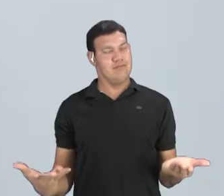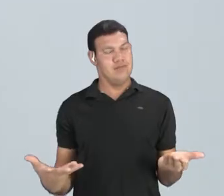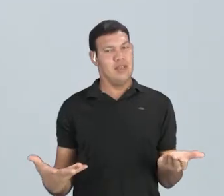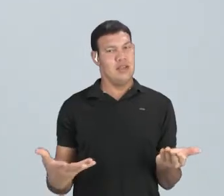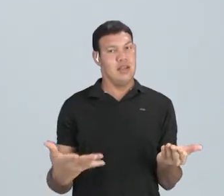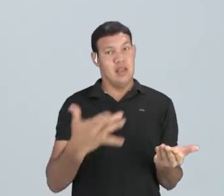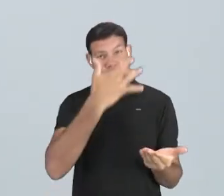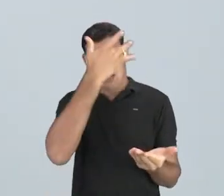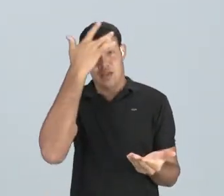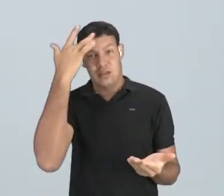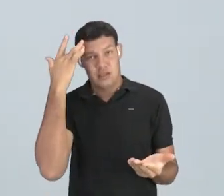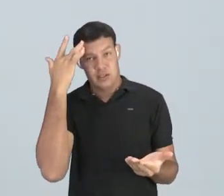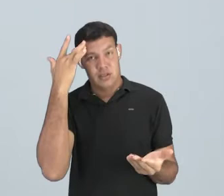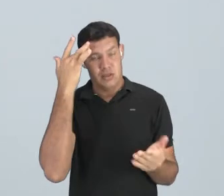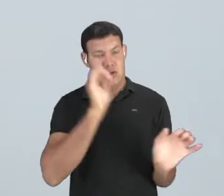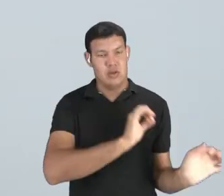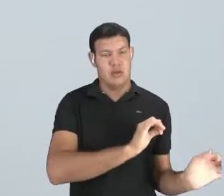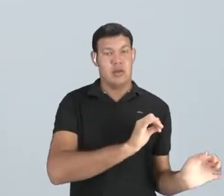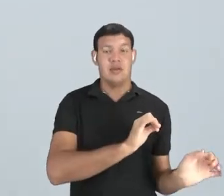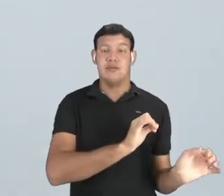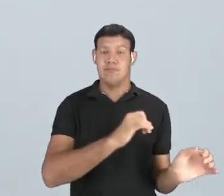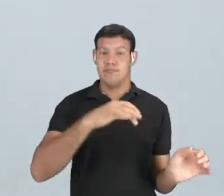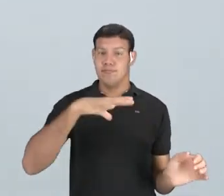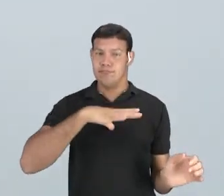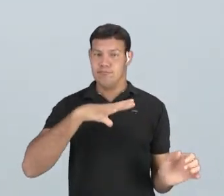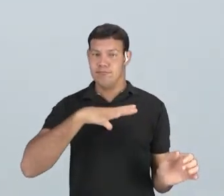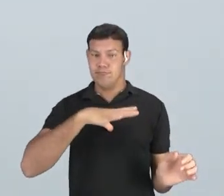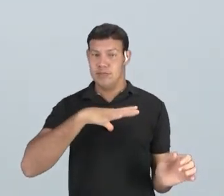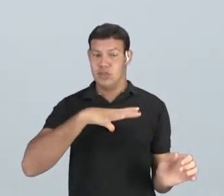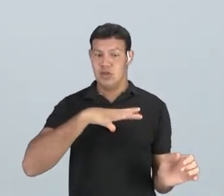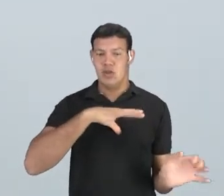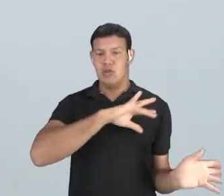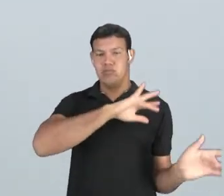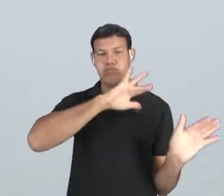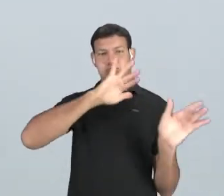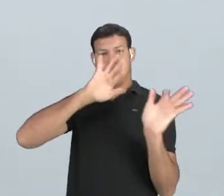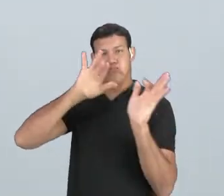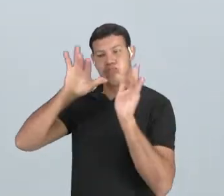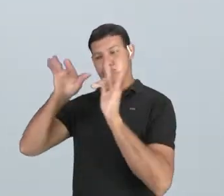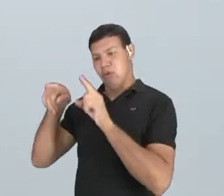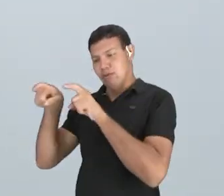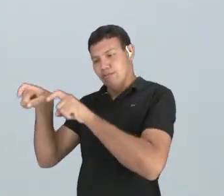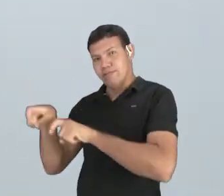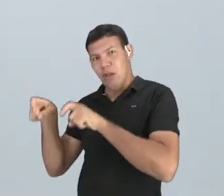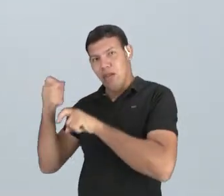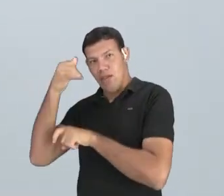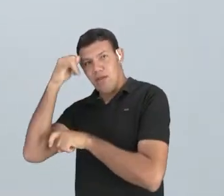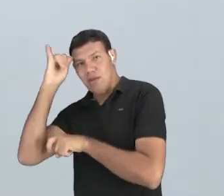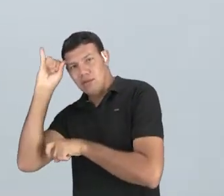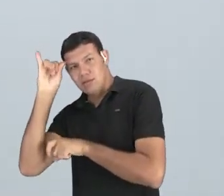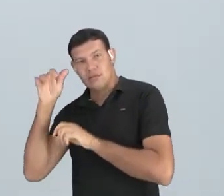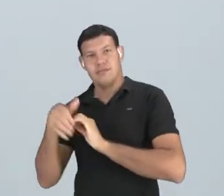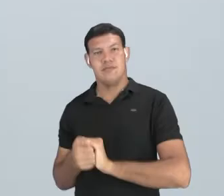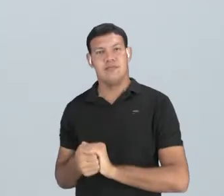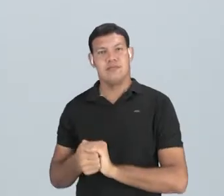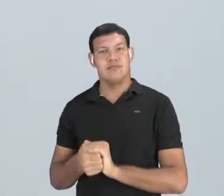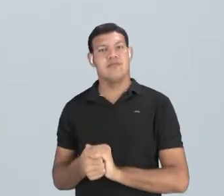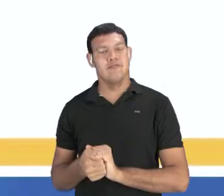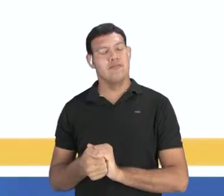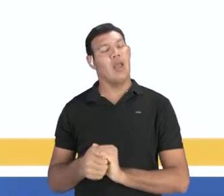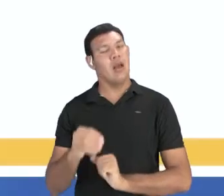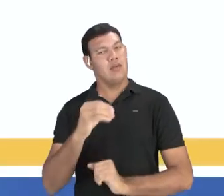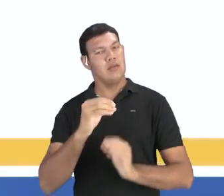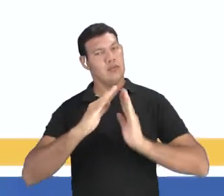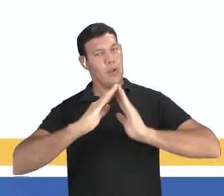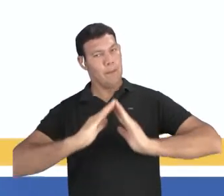as pessoas saíram do campo aliás saíram da cidade para o campo não é como é que habitavam o continente